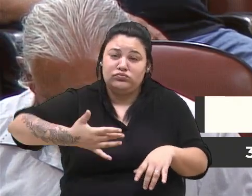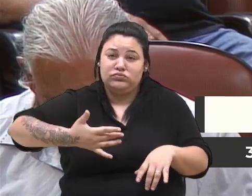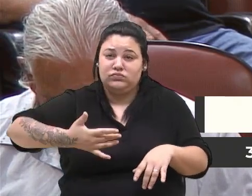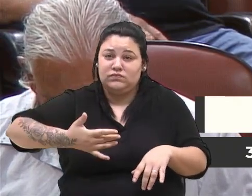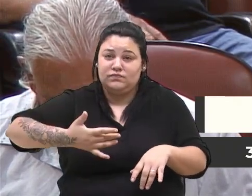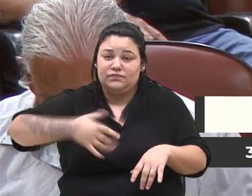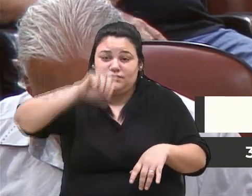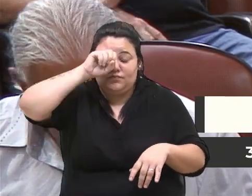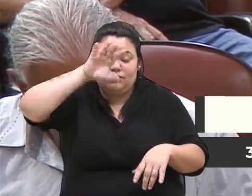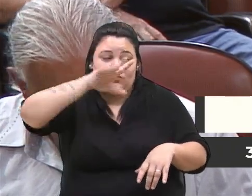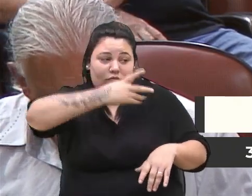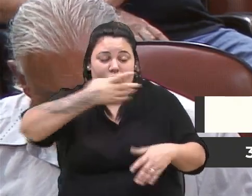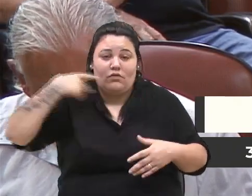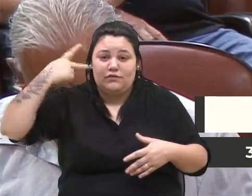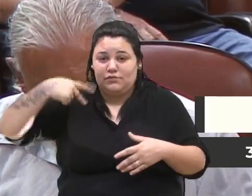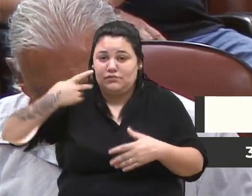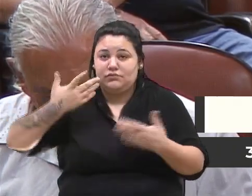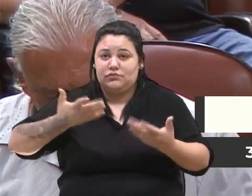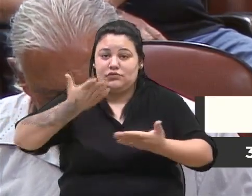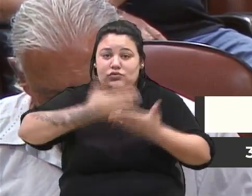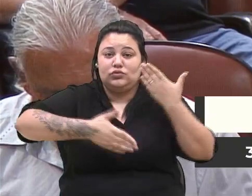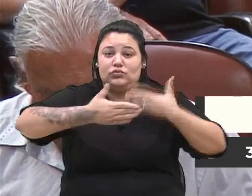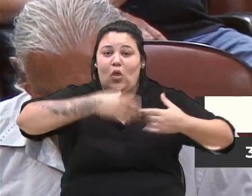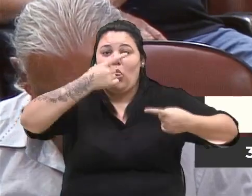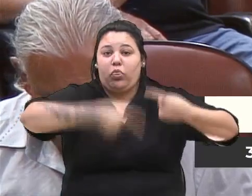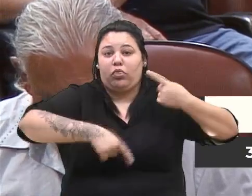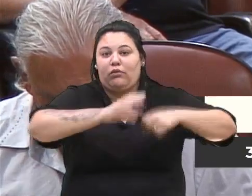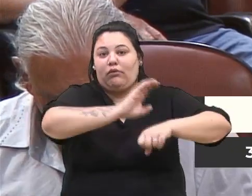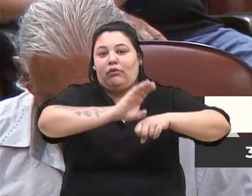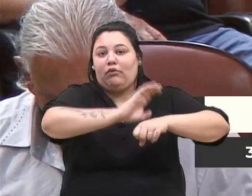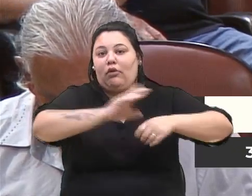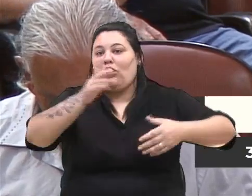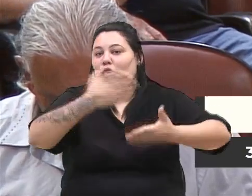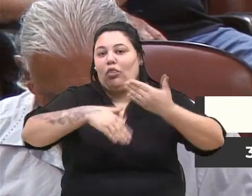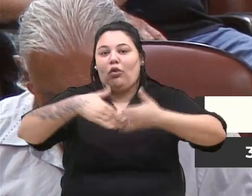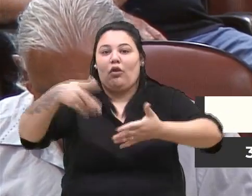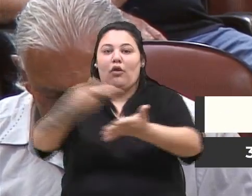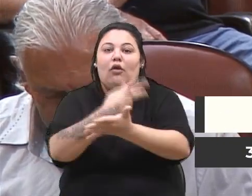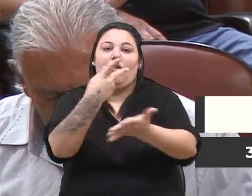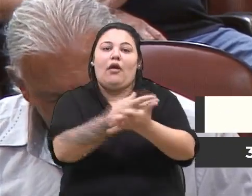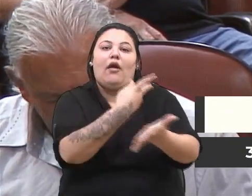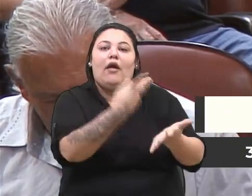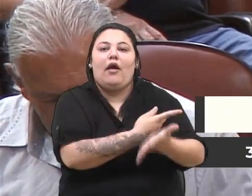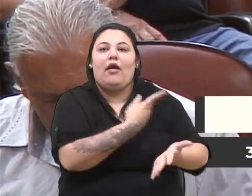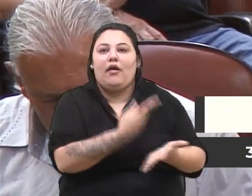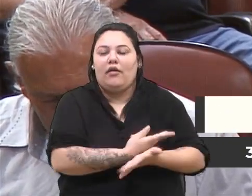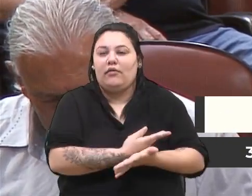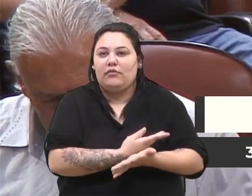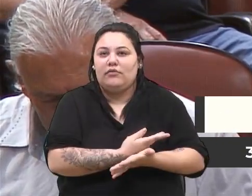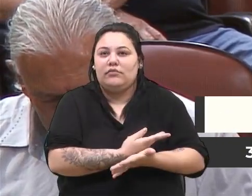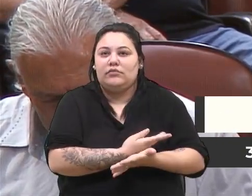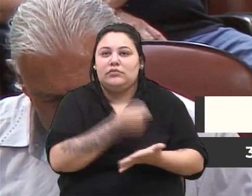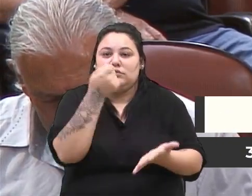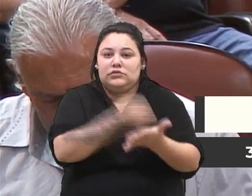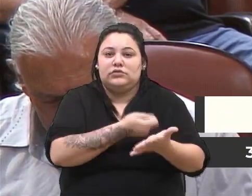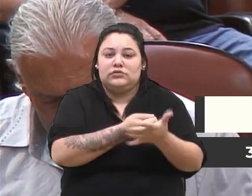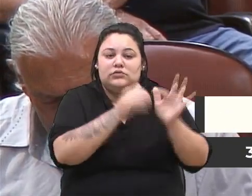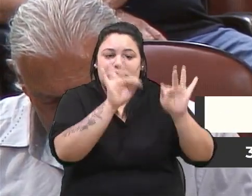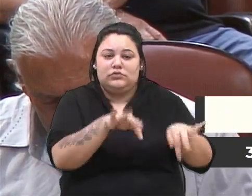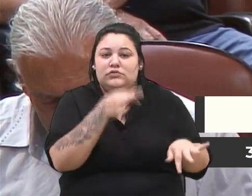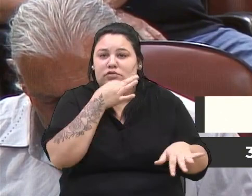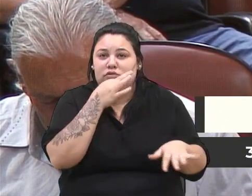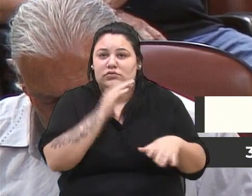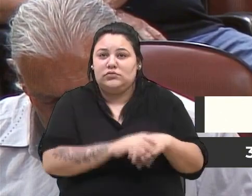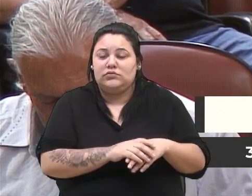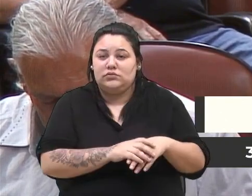Fiuza, onde tudo era inconstitucional, tudo era errado. Tentaram até botar abaixo nossa cidade. Botaram aqui o negócio da maçonaria